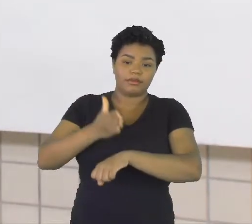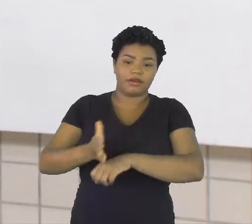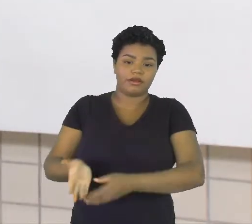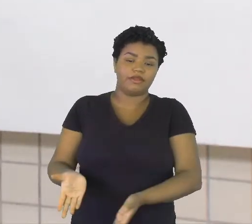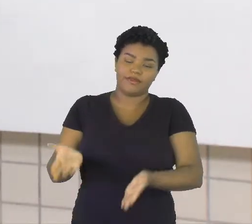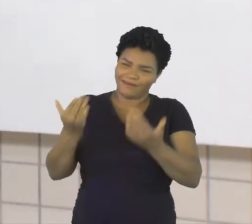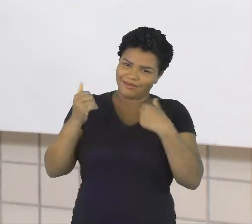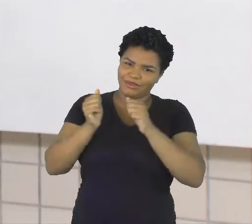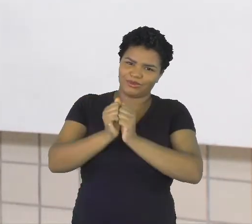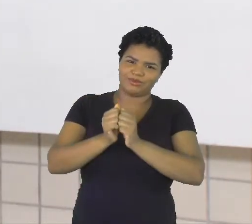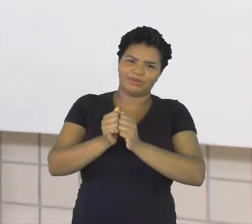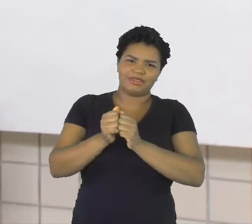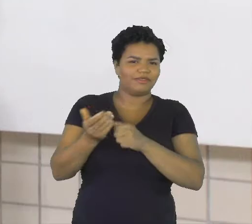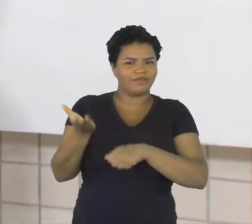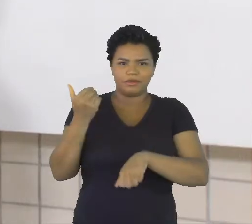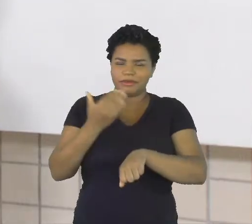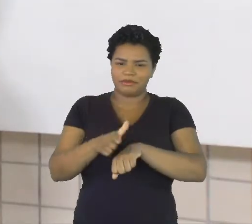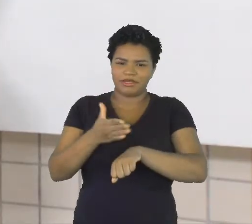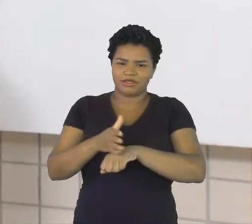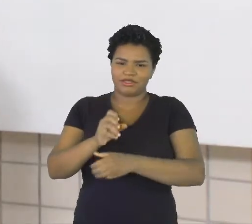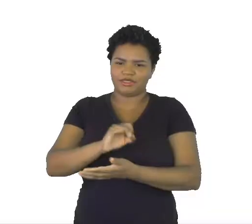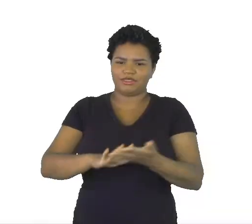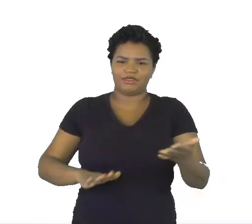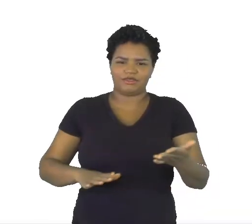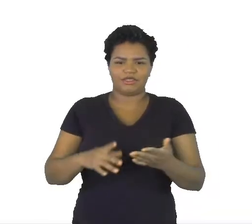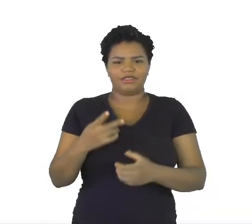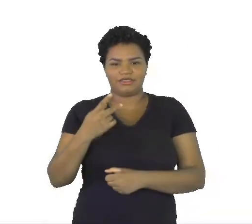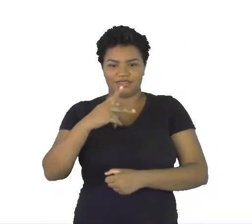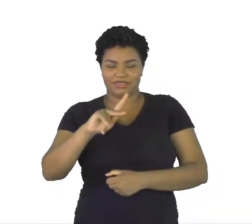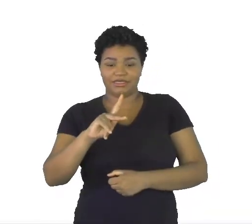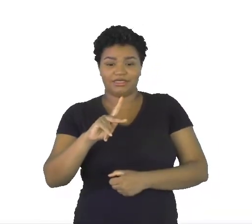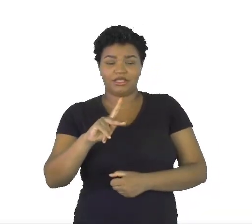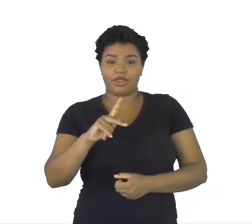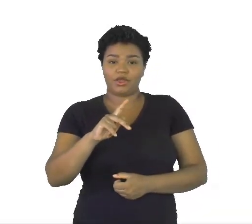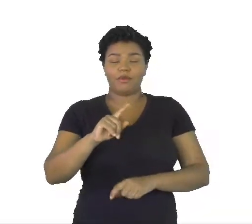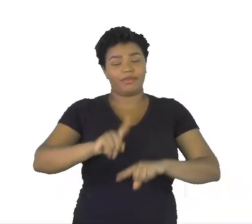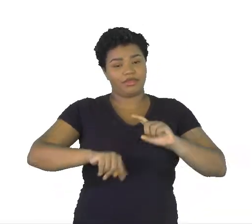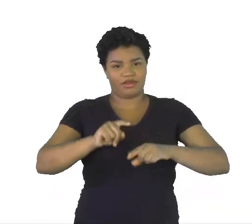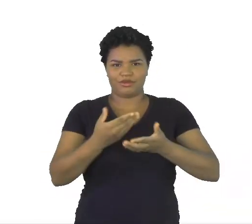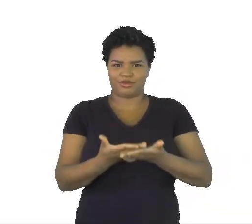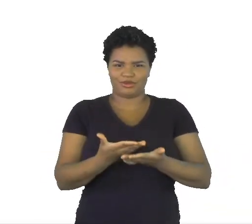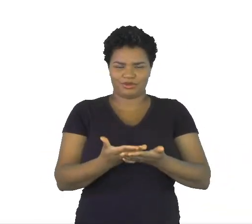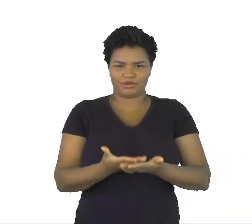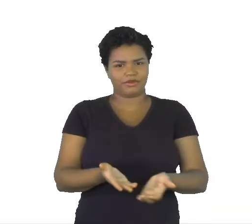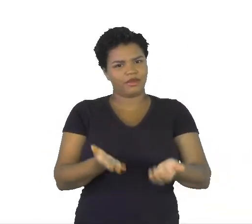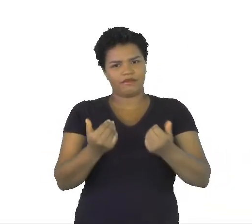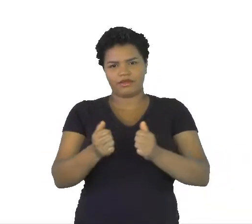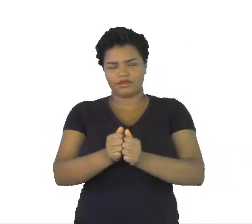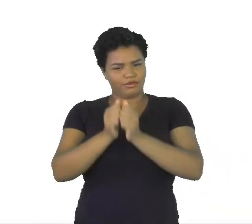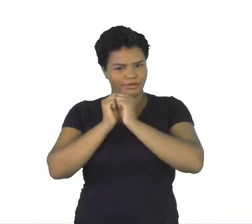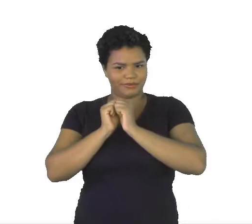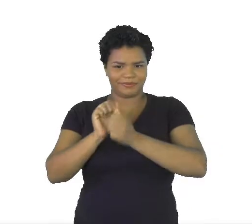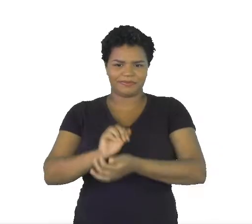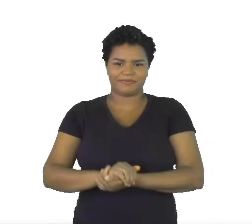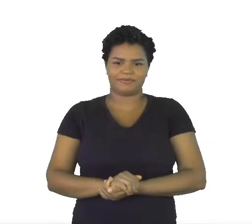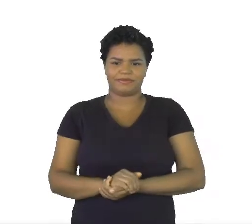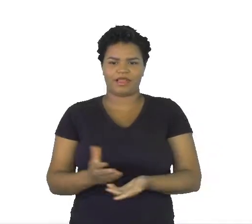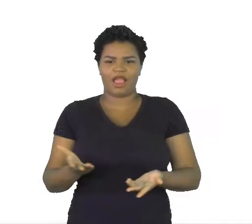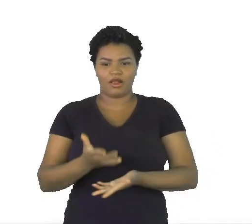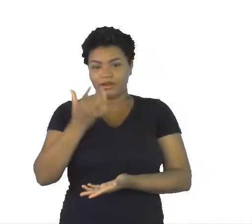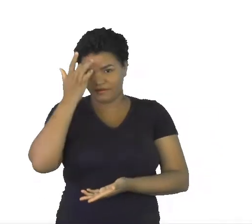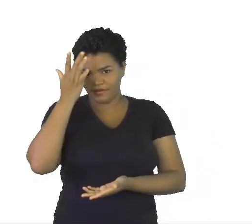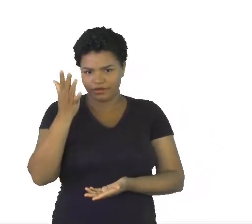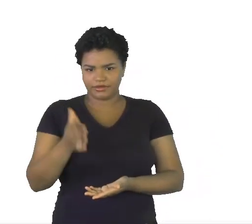vem comigo, vamos praticar o exercício que está aí no seu bloco de estudo. Acompanhe comigo. Agora vai ficar mais